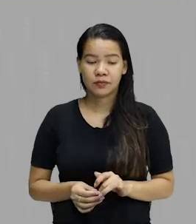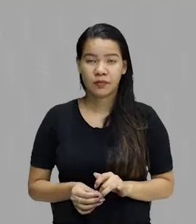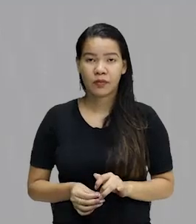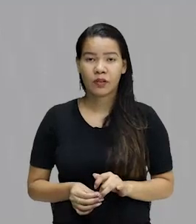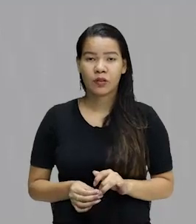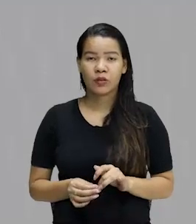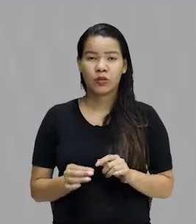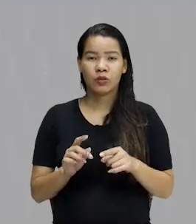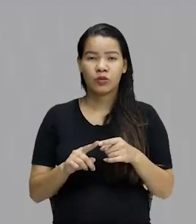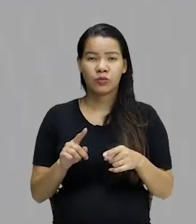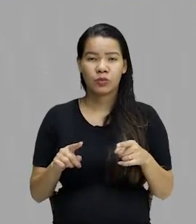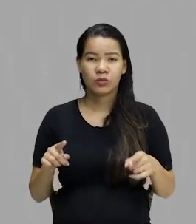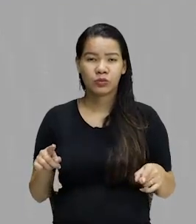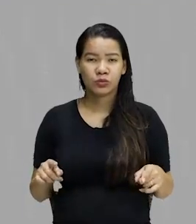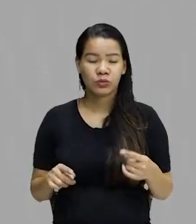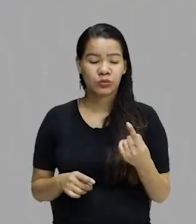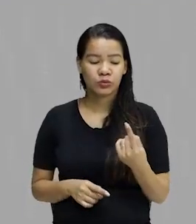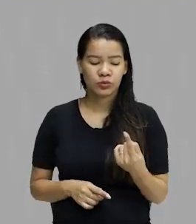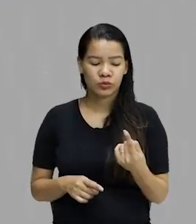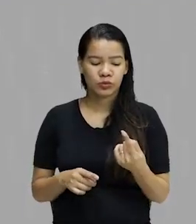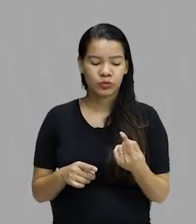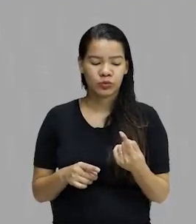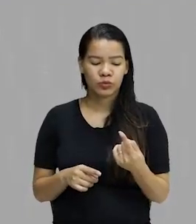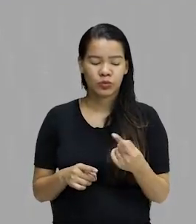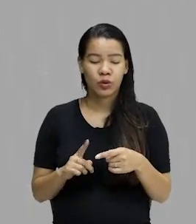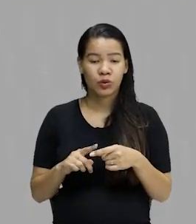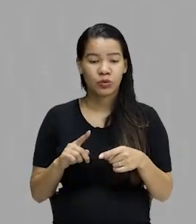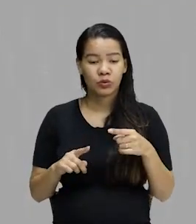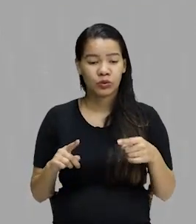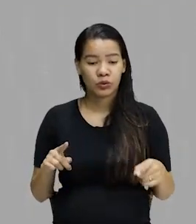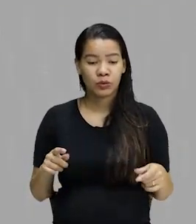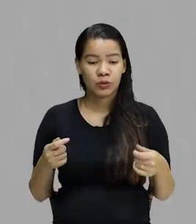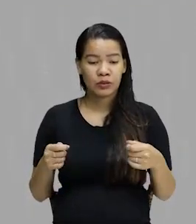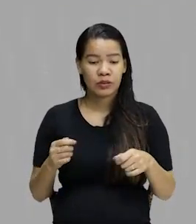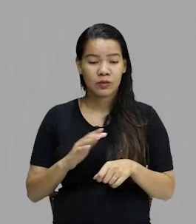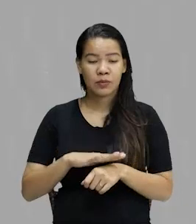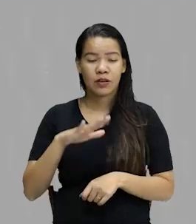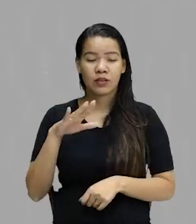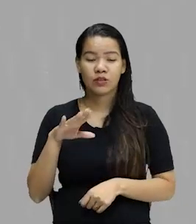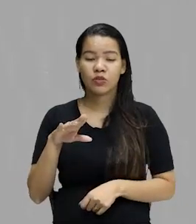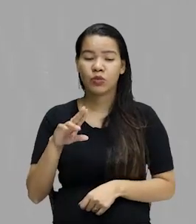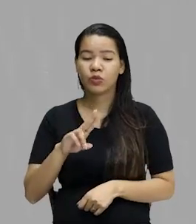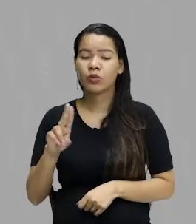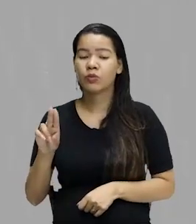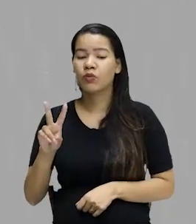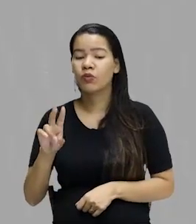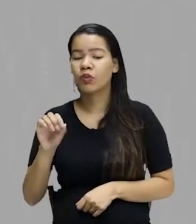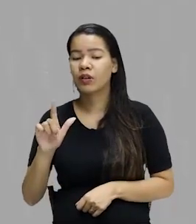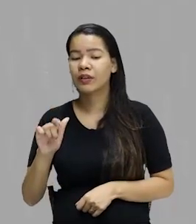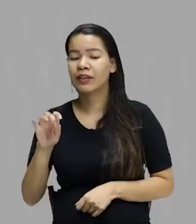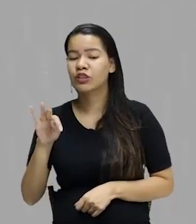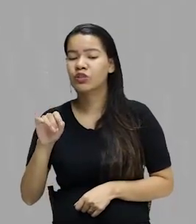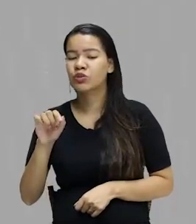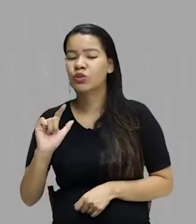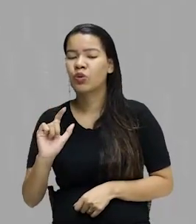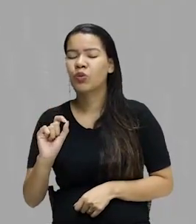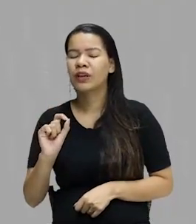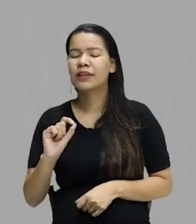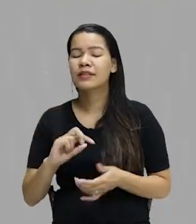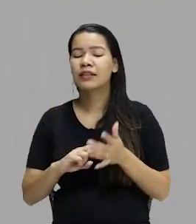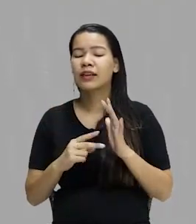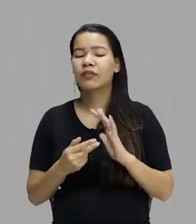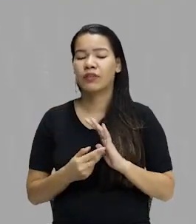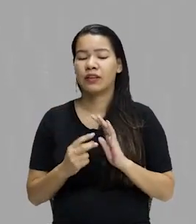Os produtos, ou um dos produtos, deve ser, né, mais volátil. O que é isso, turminha? Vai passar com